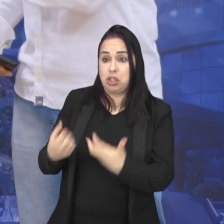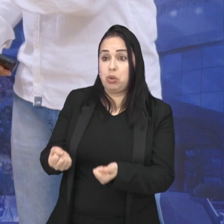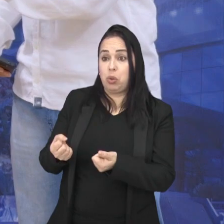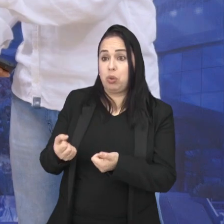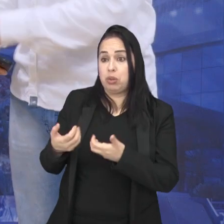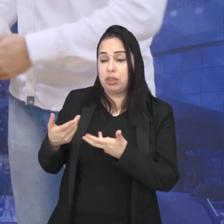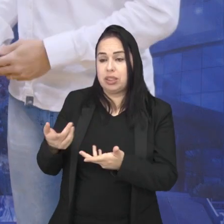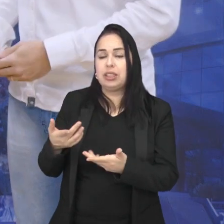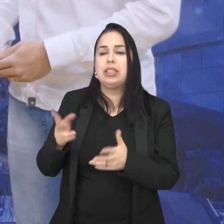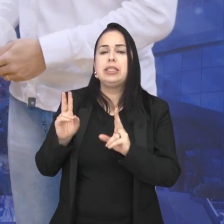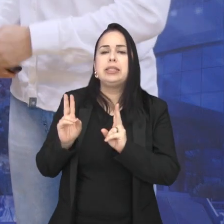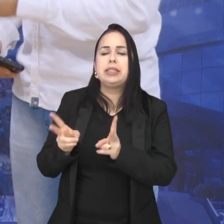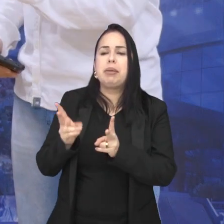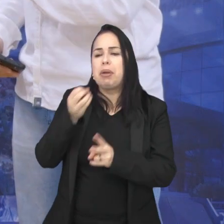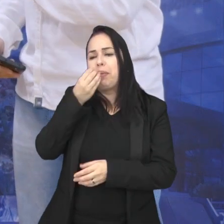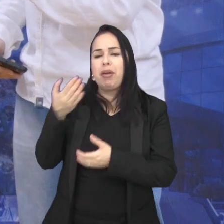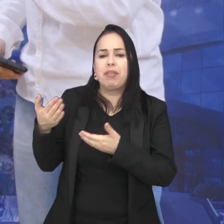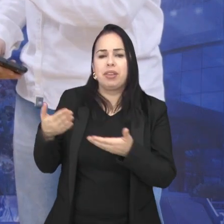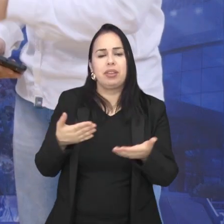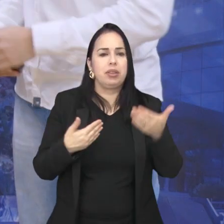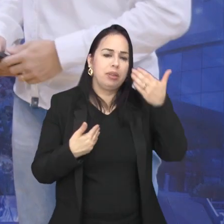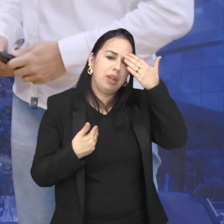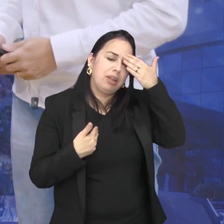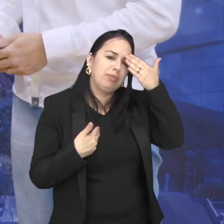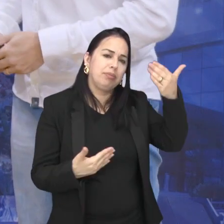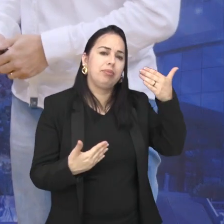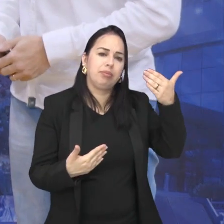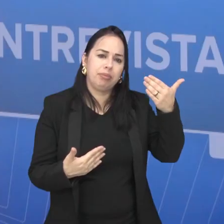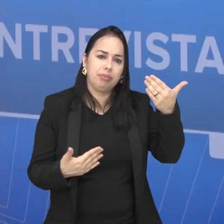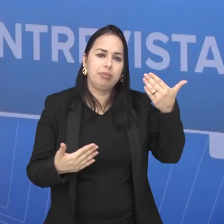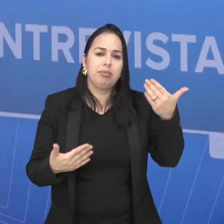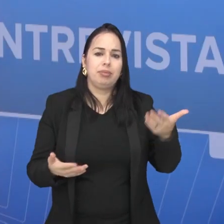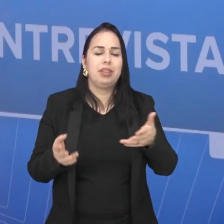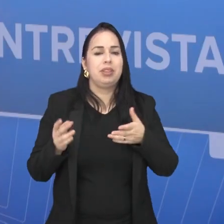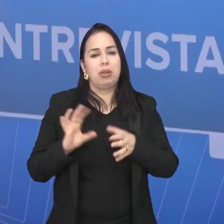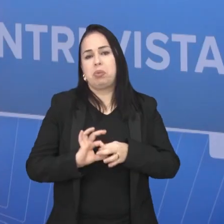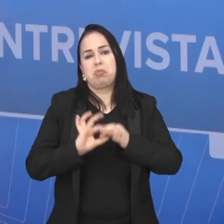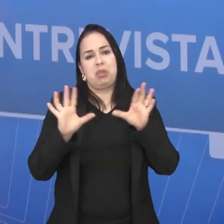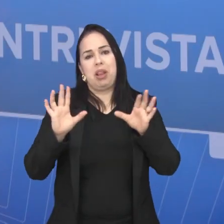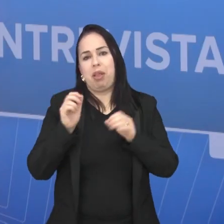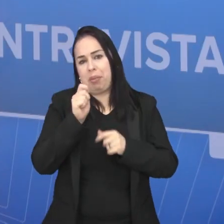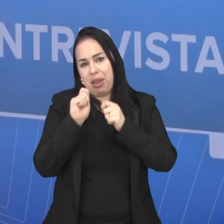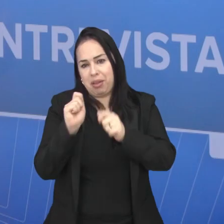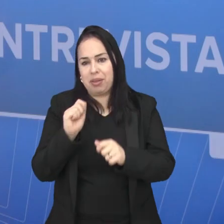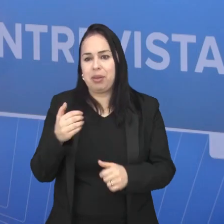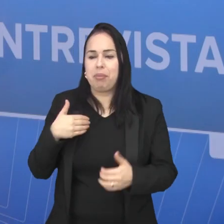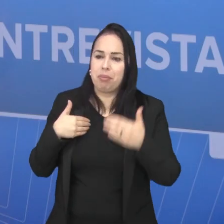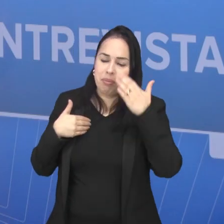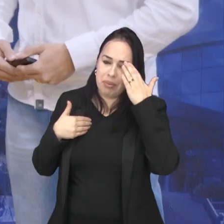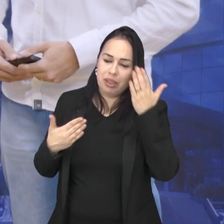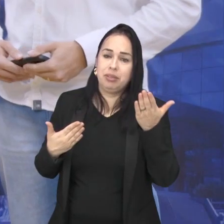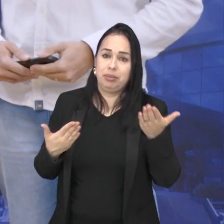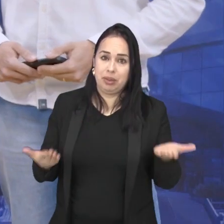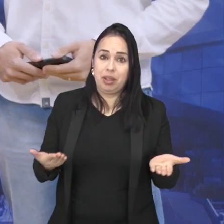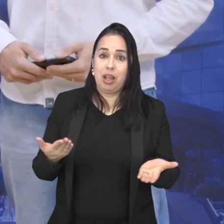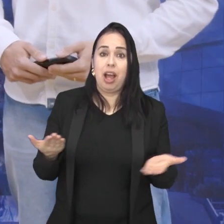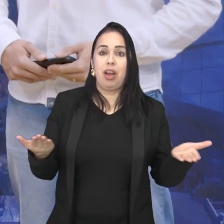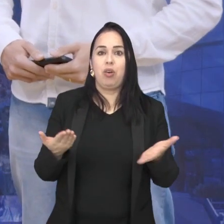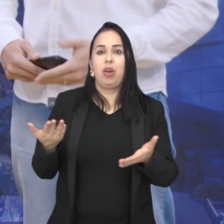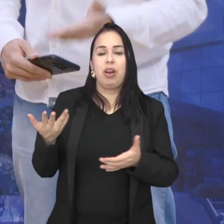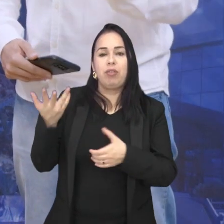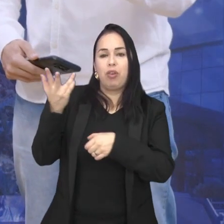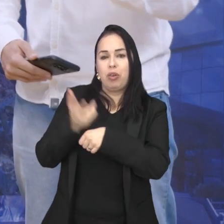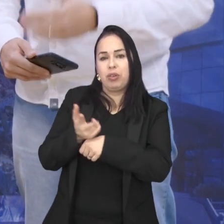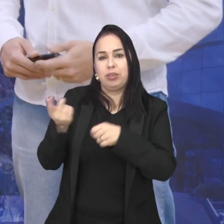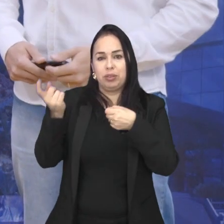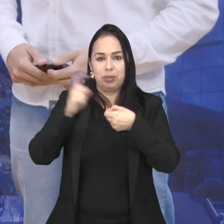aqui, ter aceitado o nosso convite. Seja sempre muito bem-vindo. Eu que agradeço e estou sempre à disposição. Muito obrigado. É isso aí,